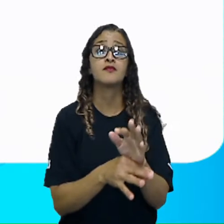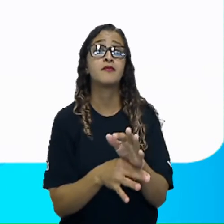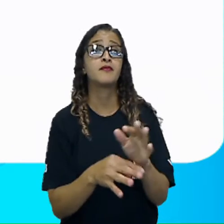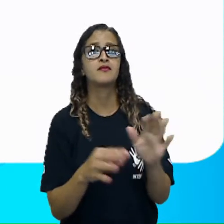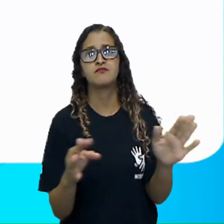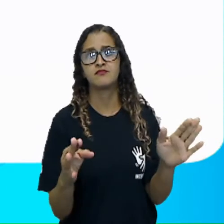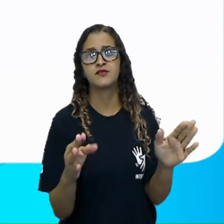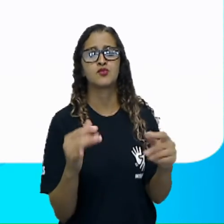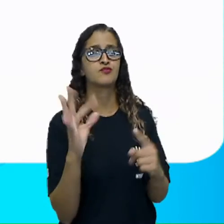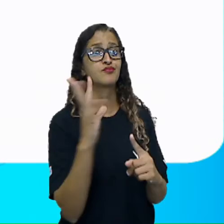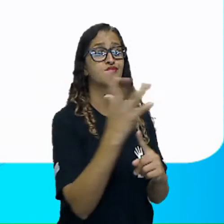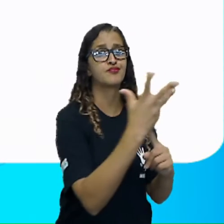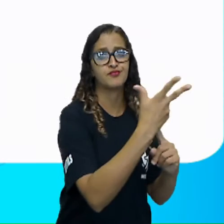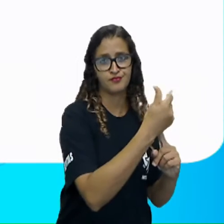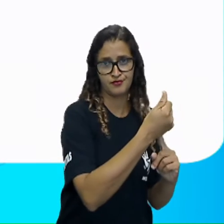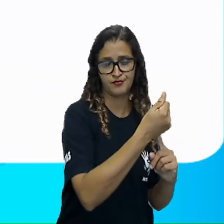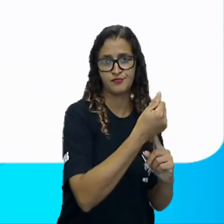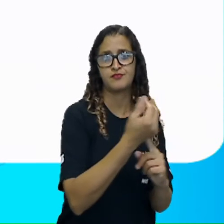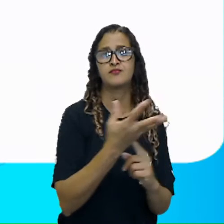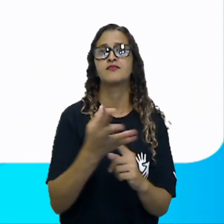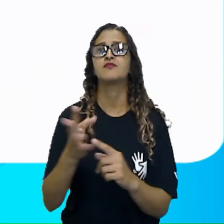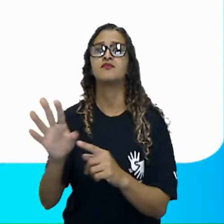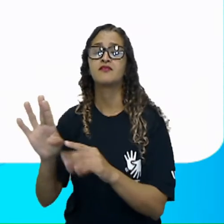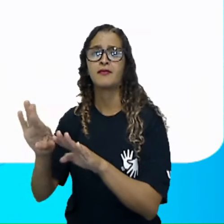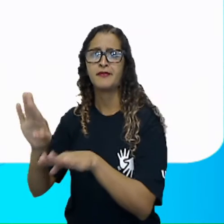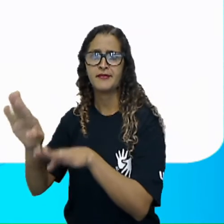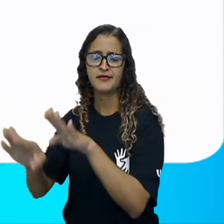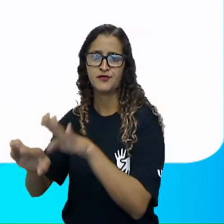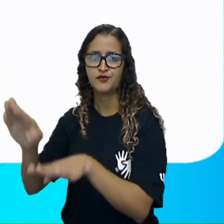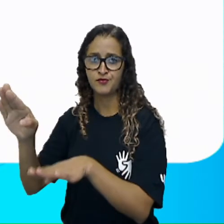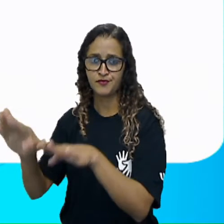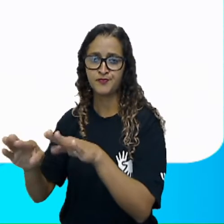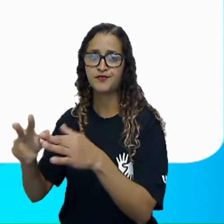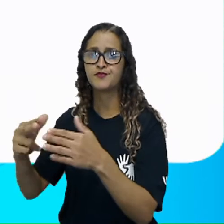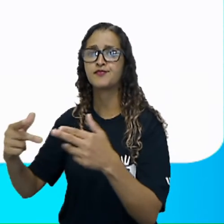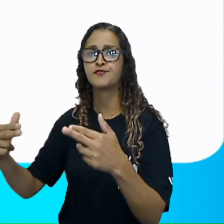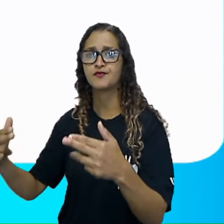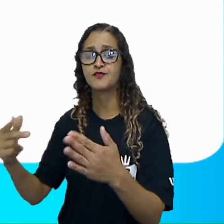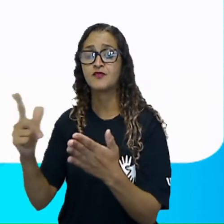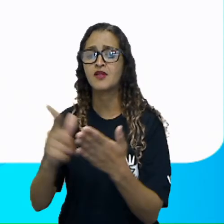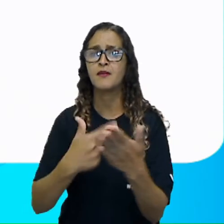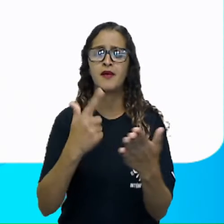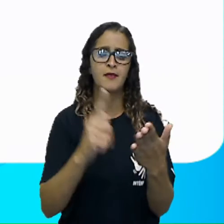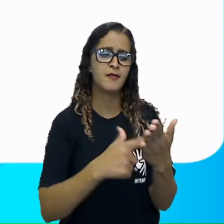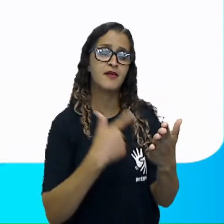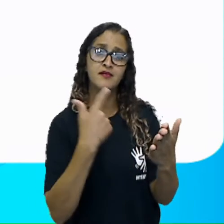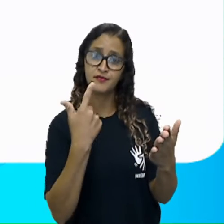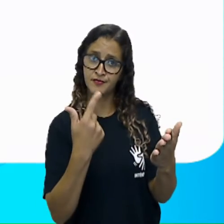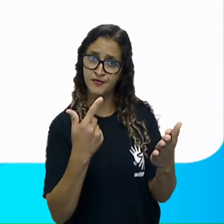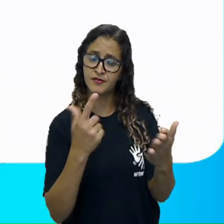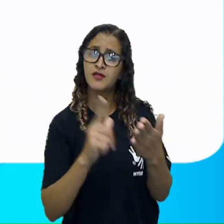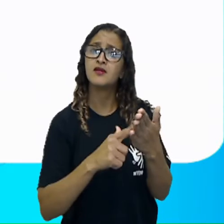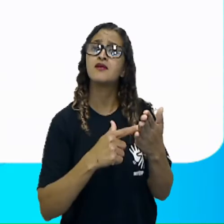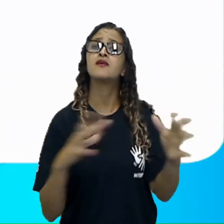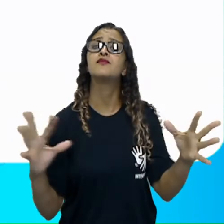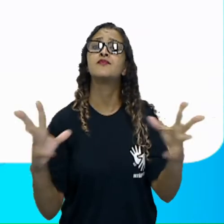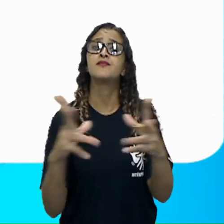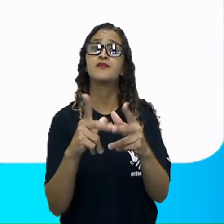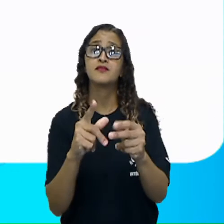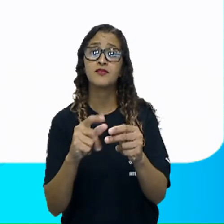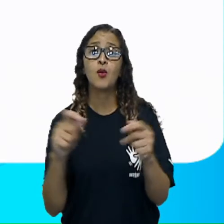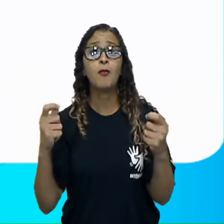obras literárias até tratados de anatomia. Todos os livros, de modo geral, podem